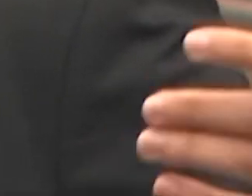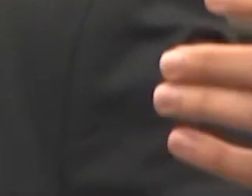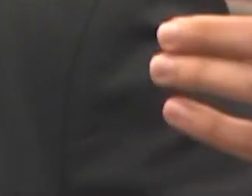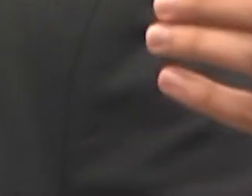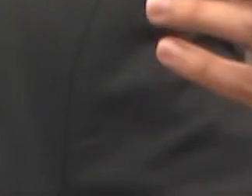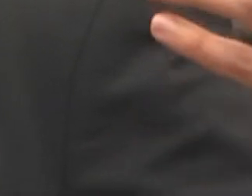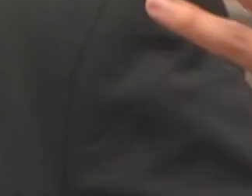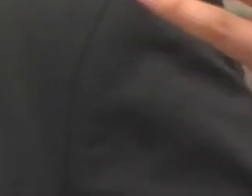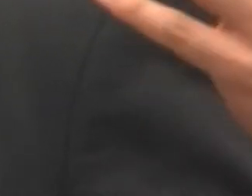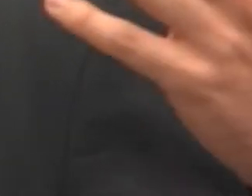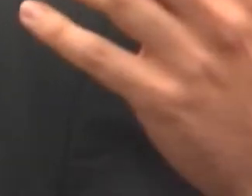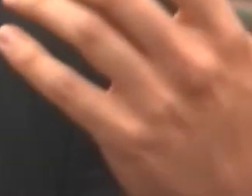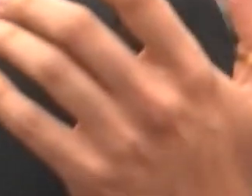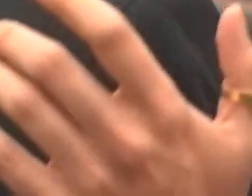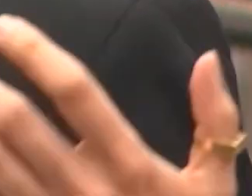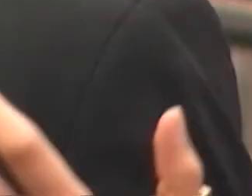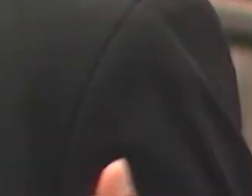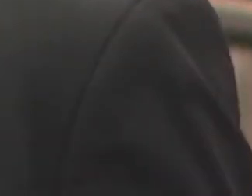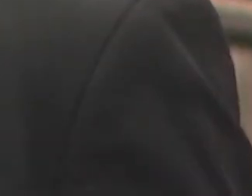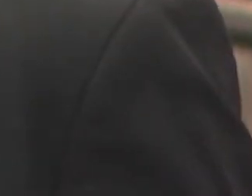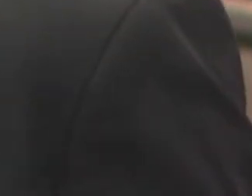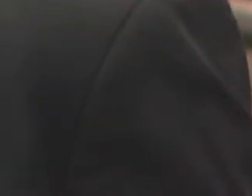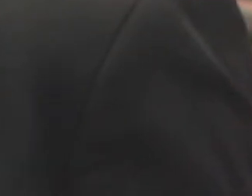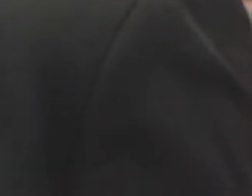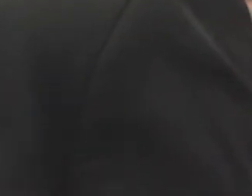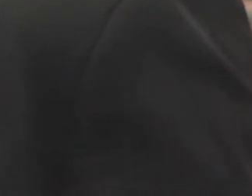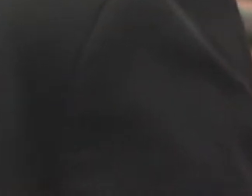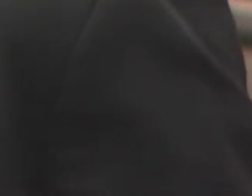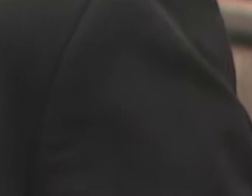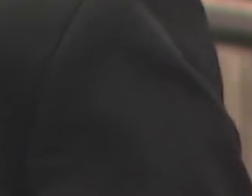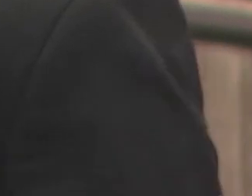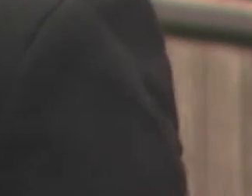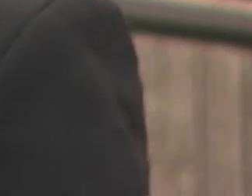voglia bene assai,